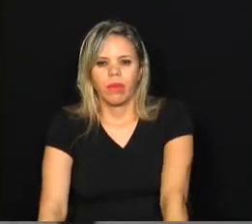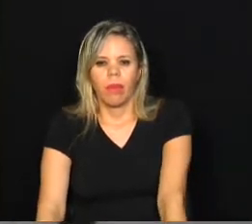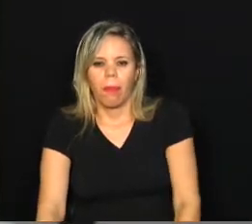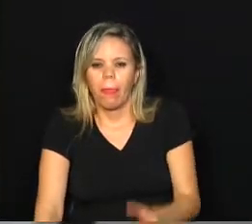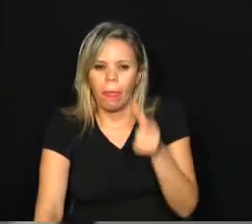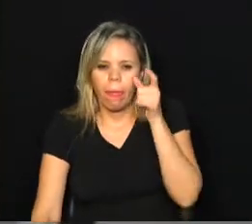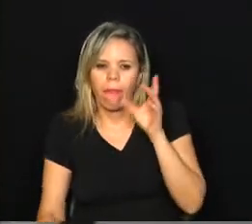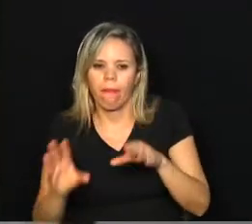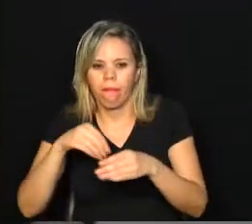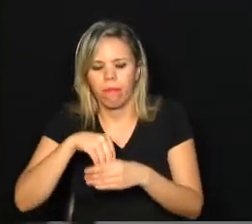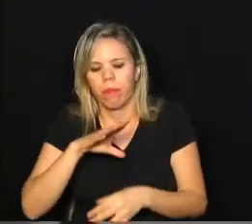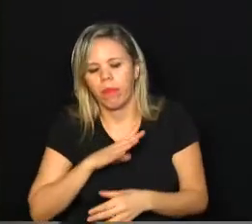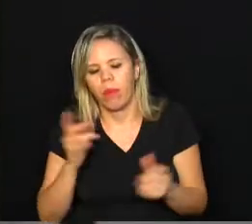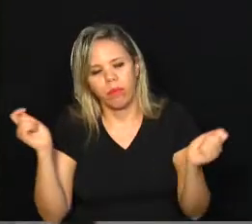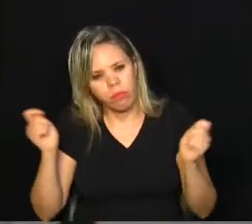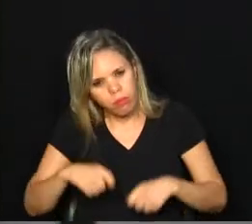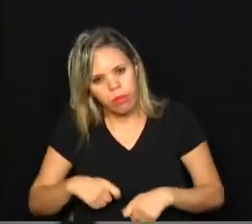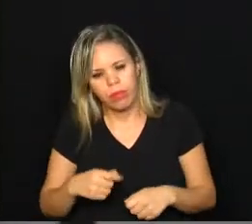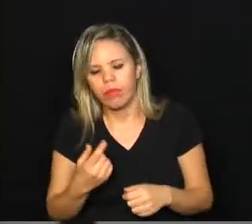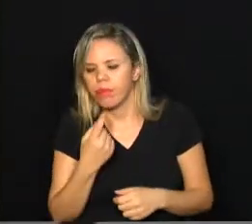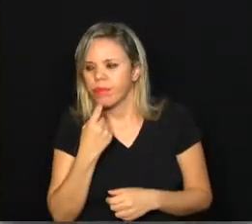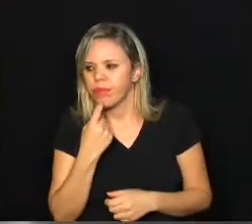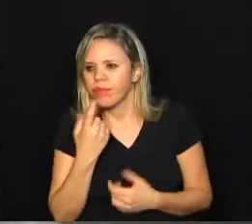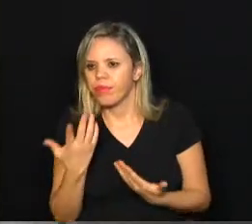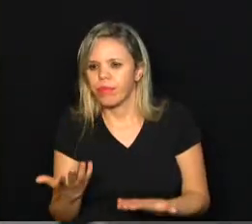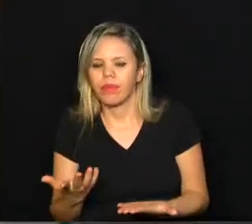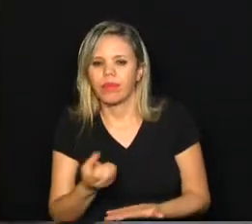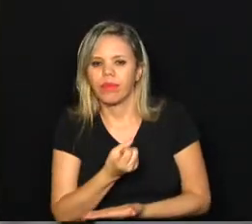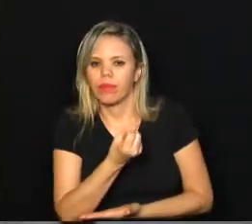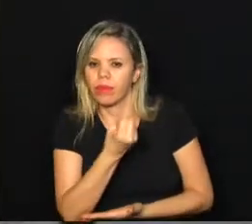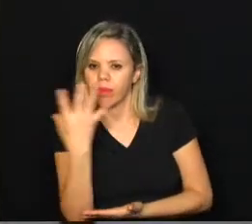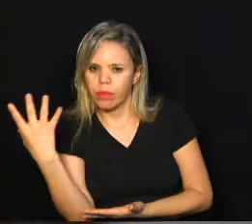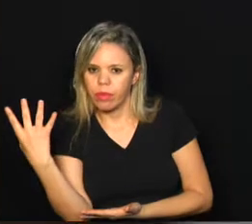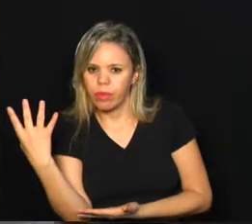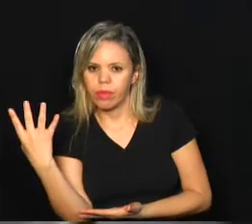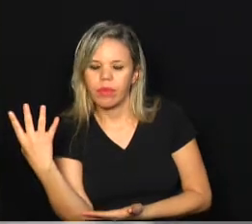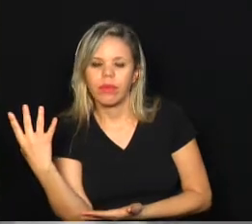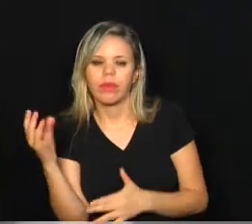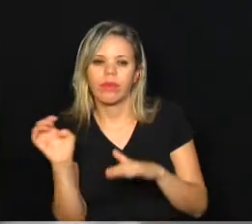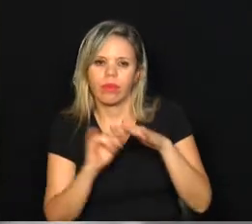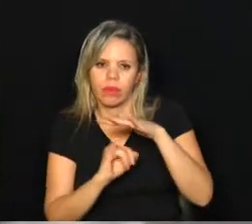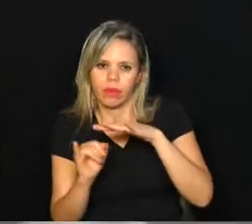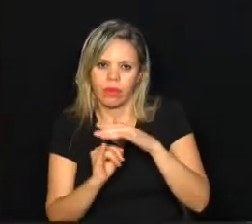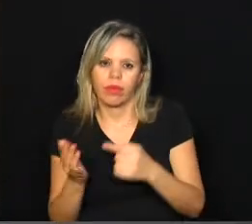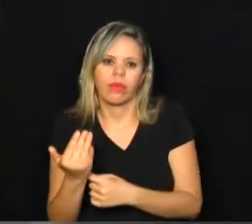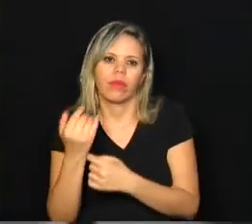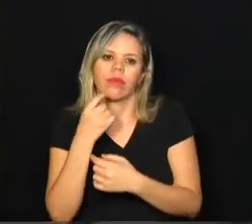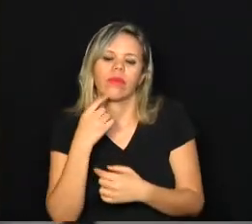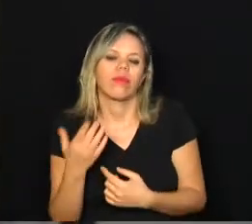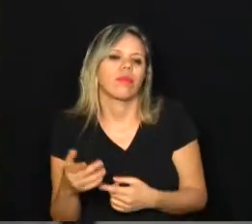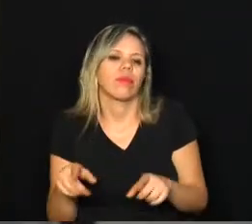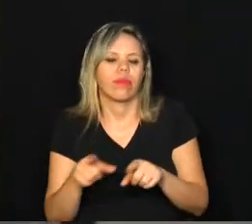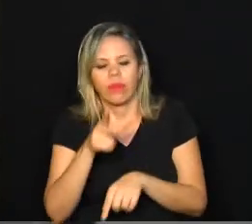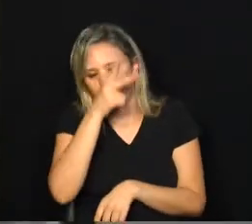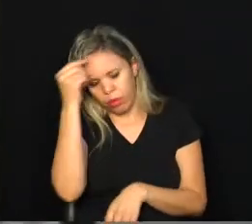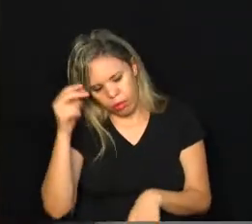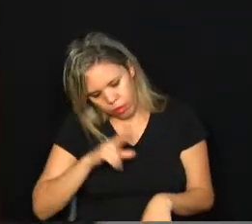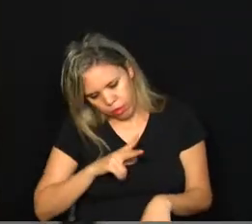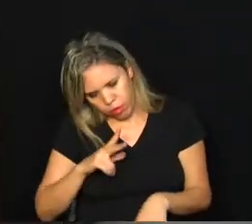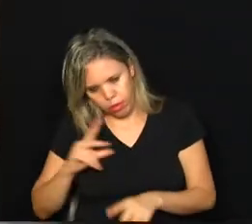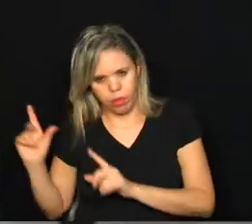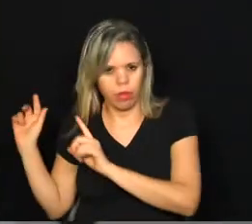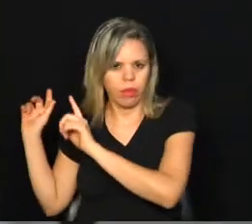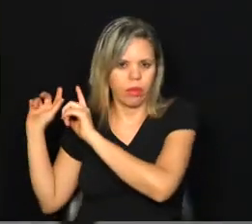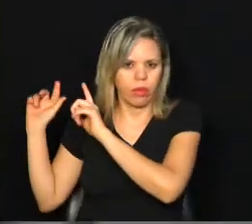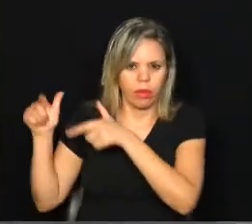dentro de uma cidade com o potencial que tem Campinas, com a quantidade de instituições de ciência e tecnologia, tanto públicas quanto privadas, tradicionalmente